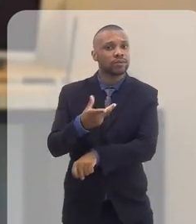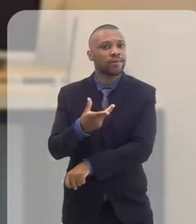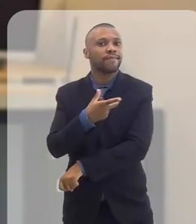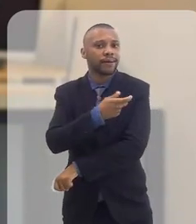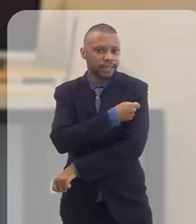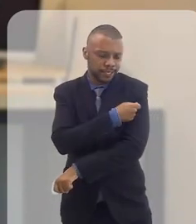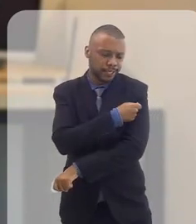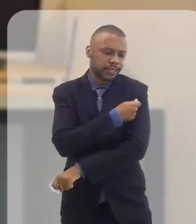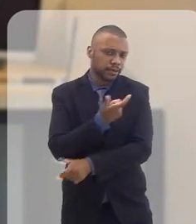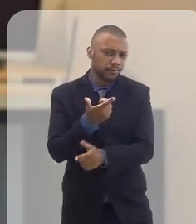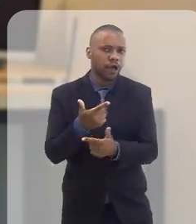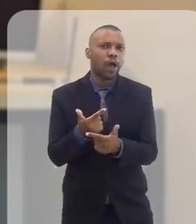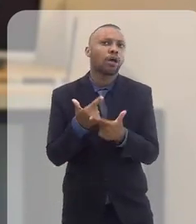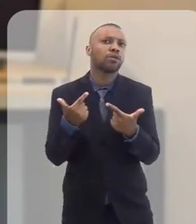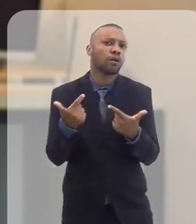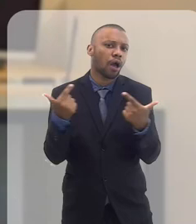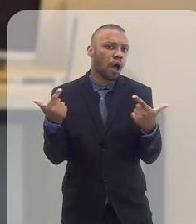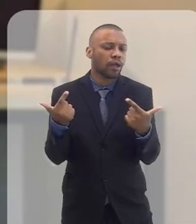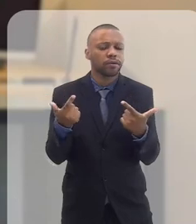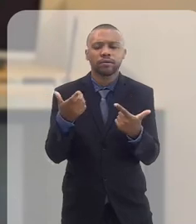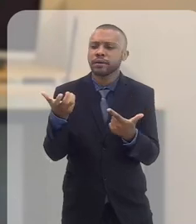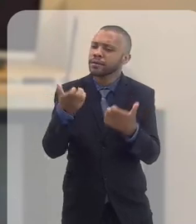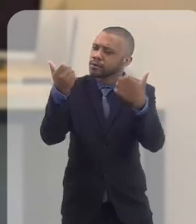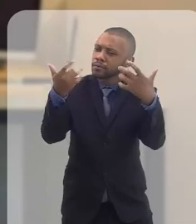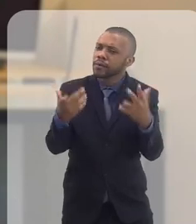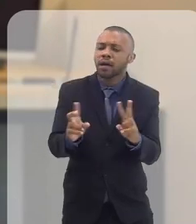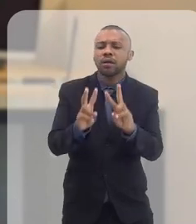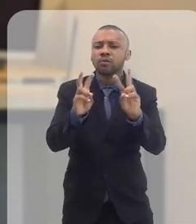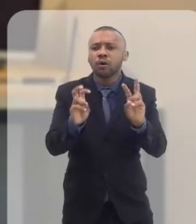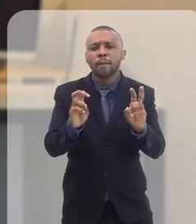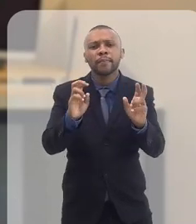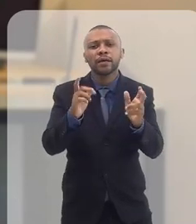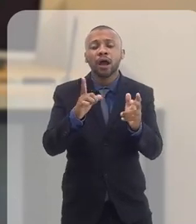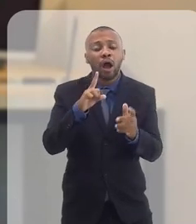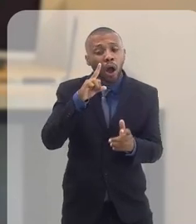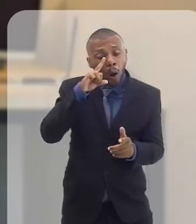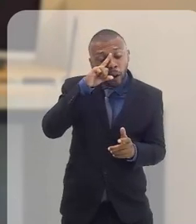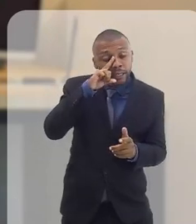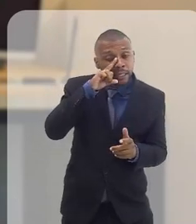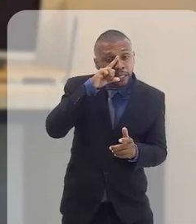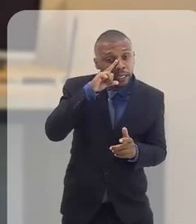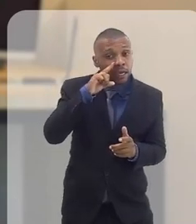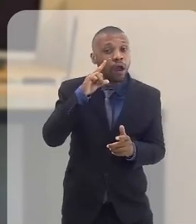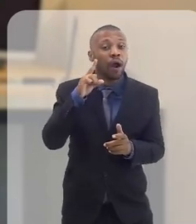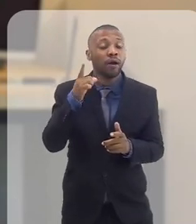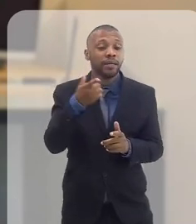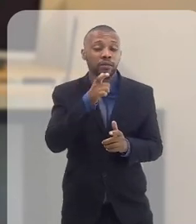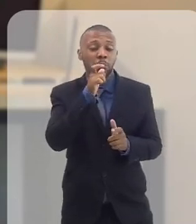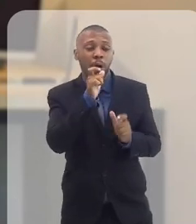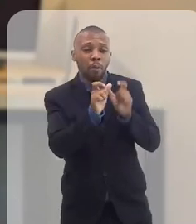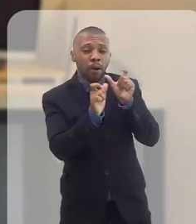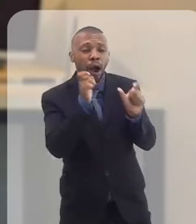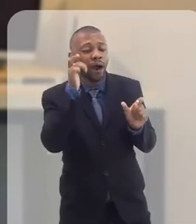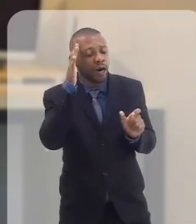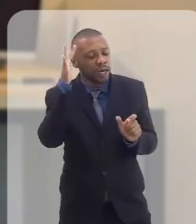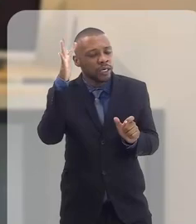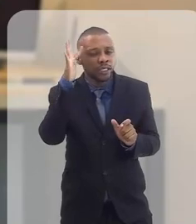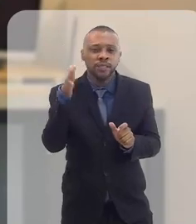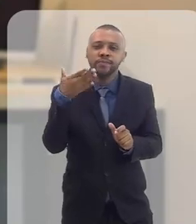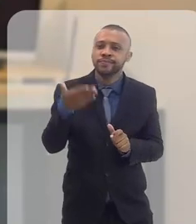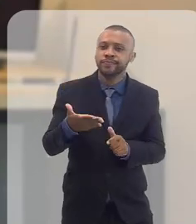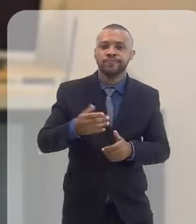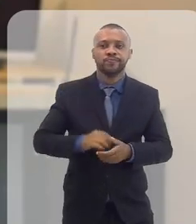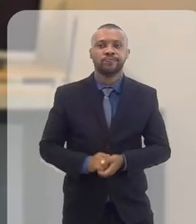cultura vacinal, ainda bem, comentasse sobre os riscos, né, desse tipo